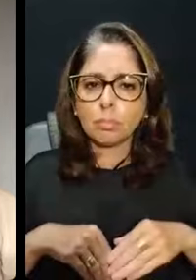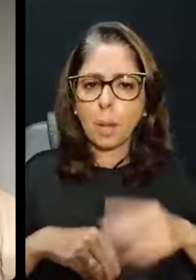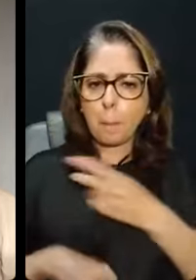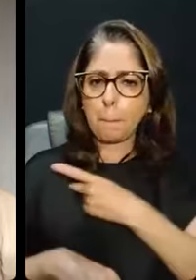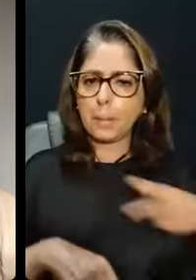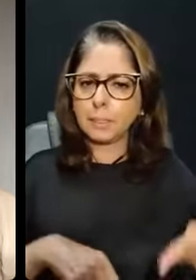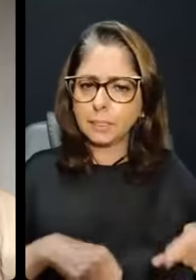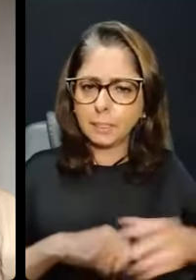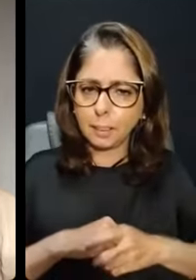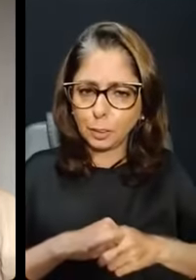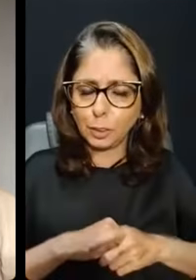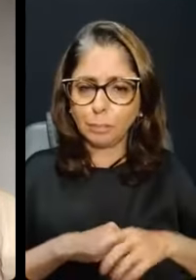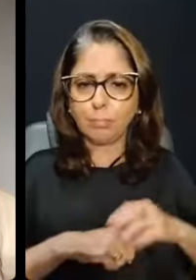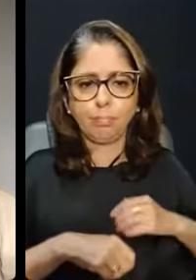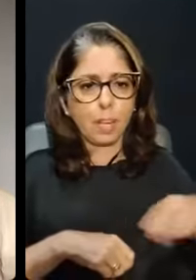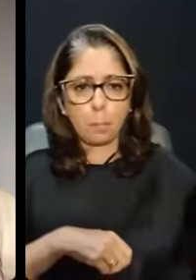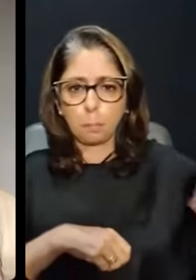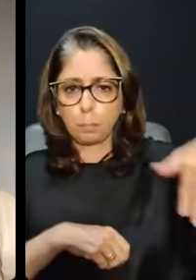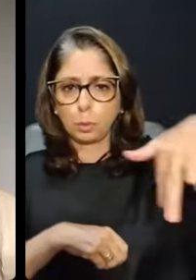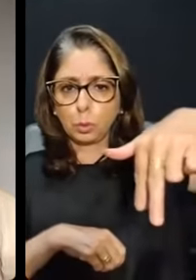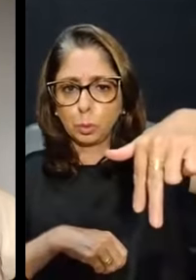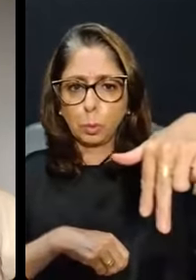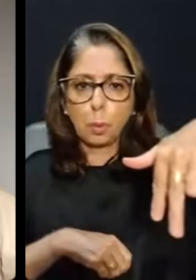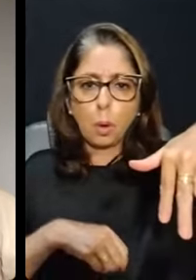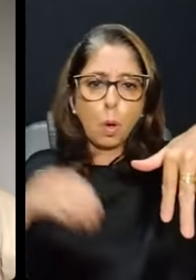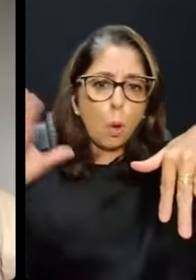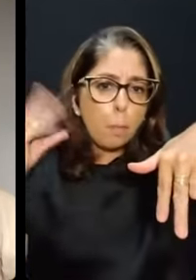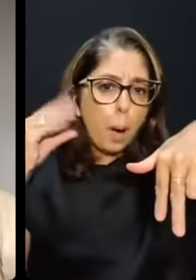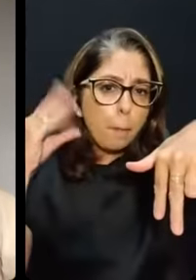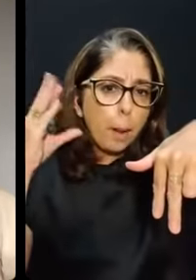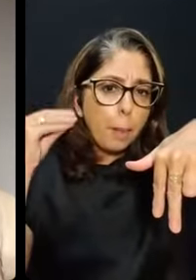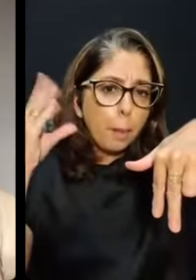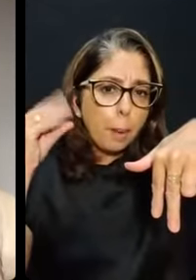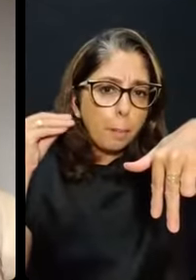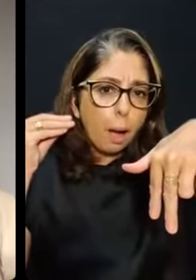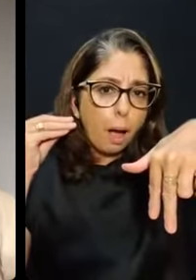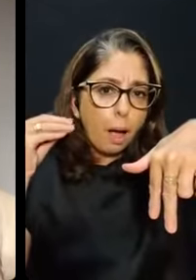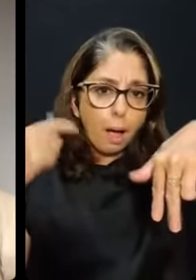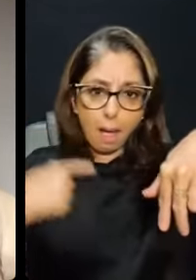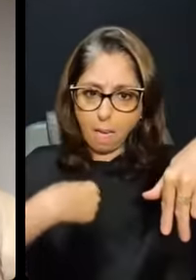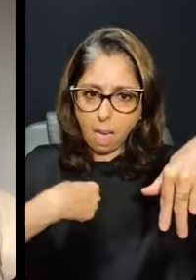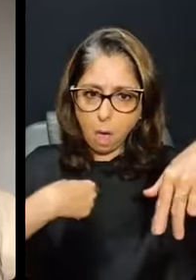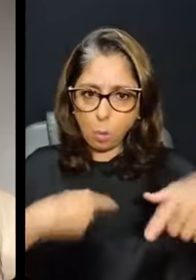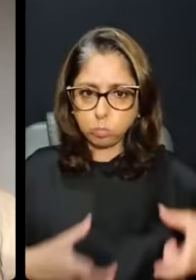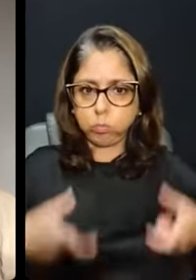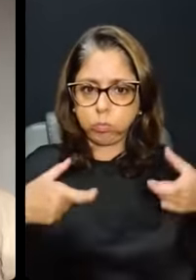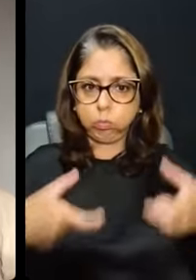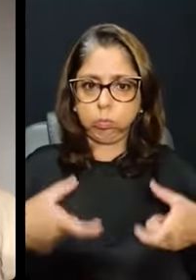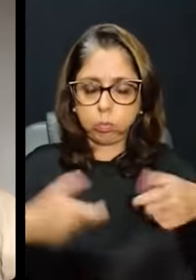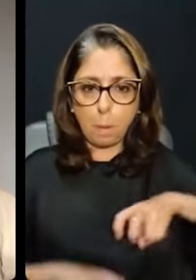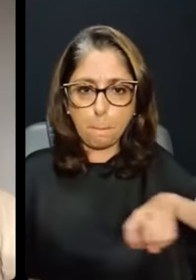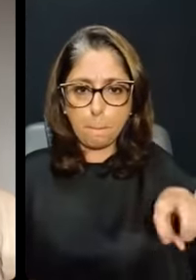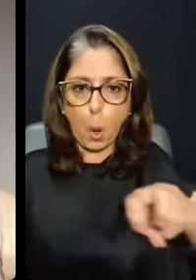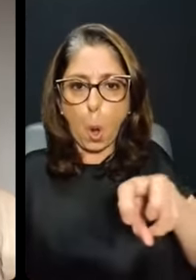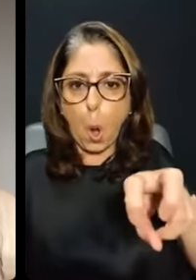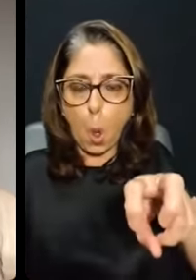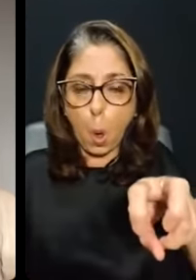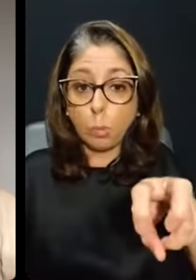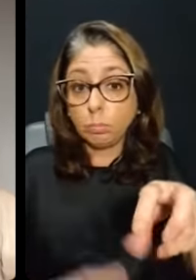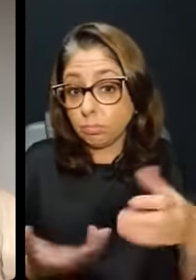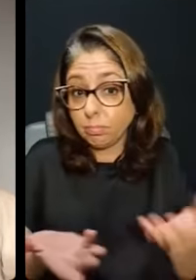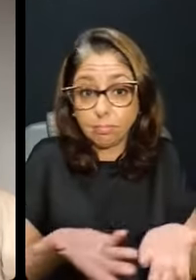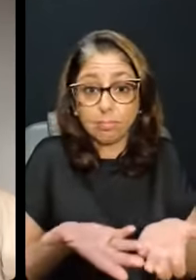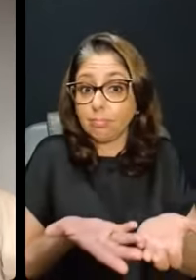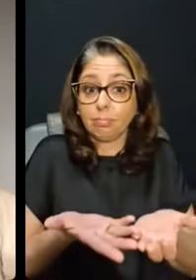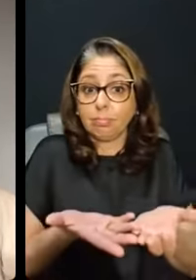nunca vou ter essa oportunidade, porque eu não tenho como chegar aí. As audiências ela fazia da mesa dos taquígrafos,